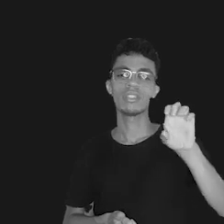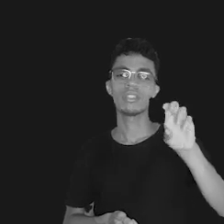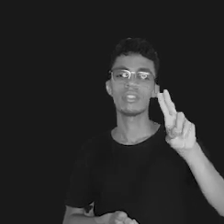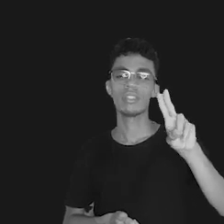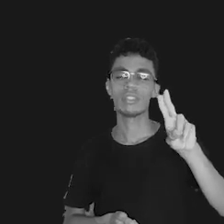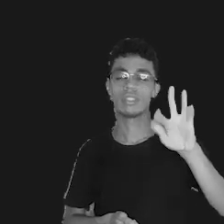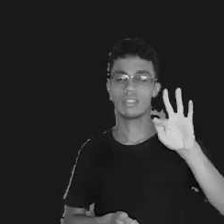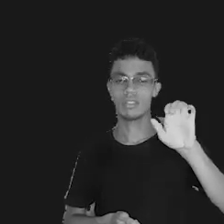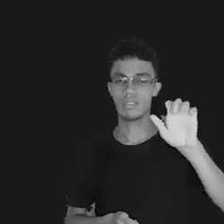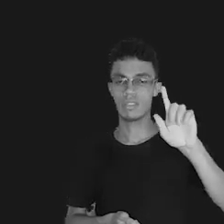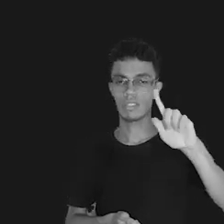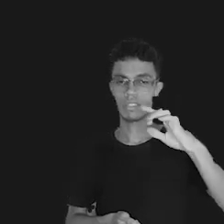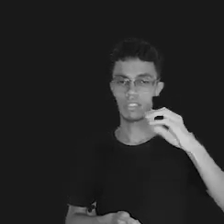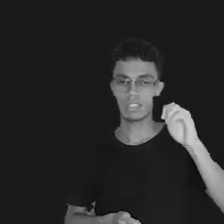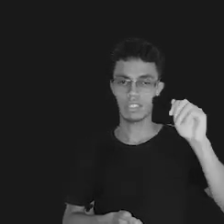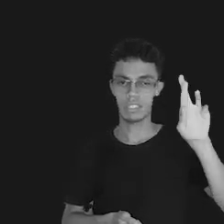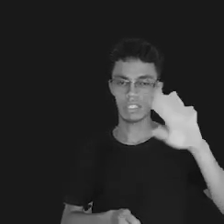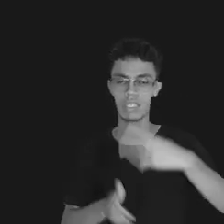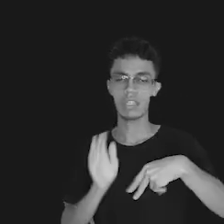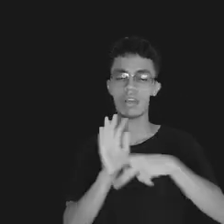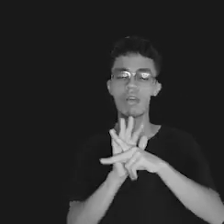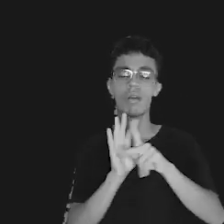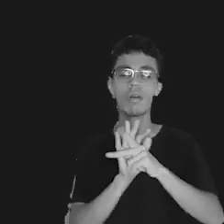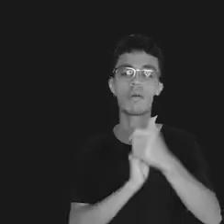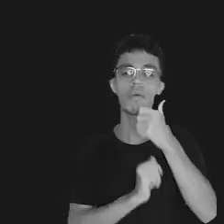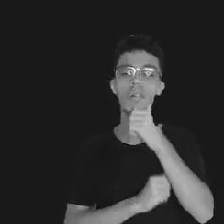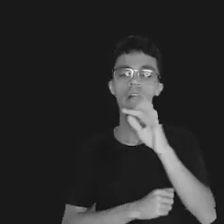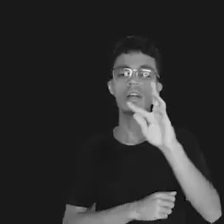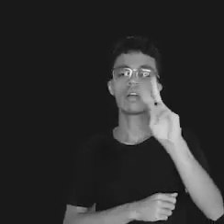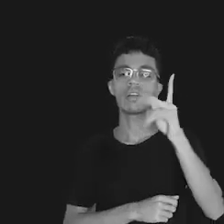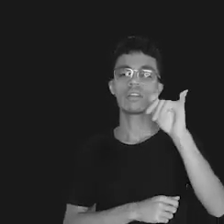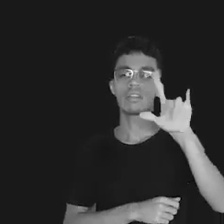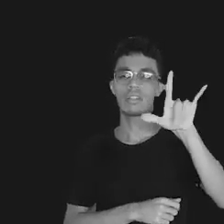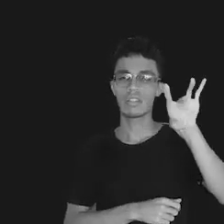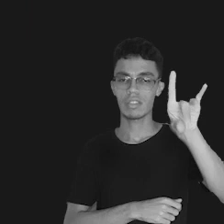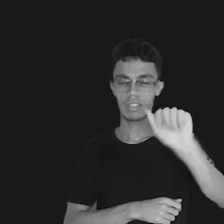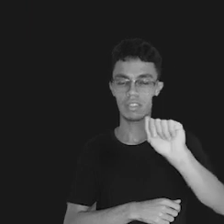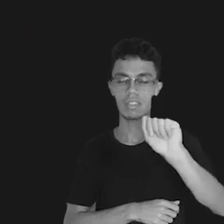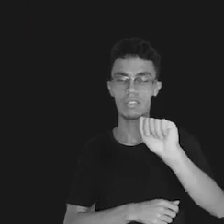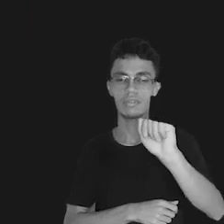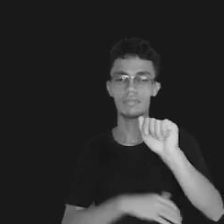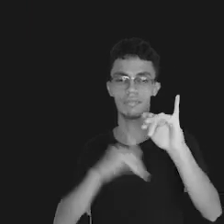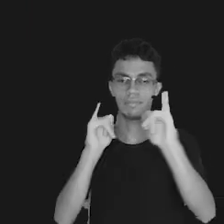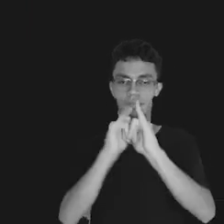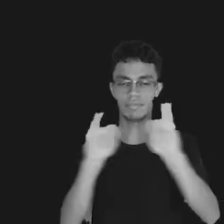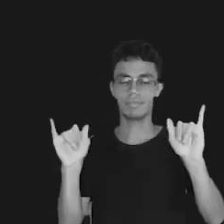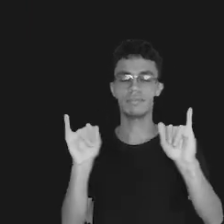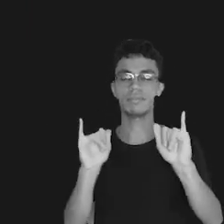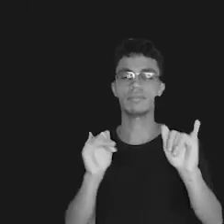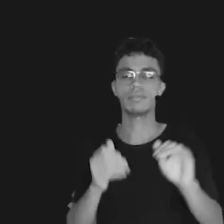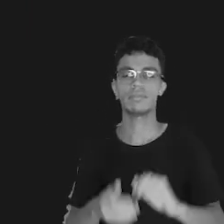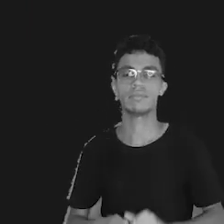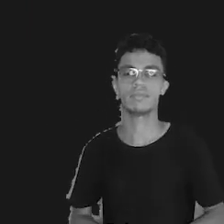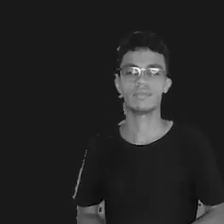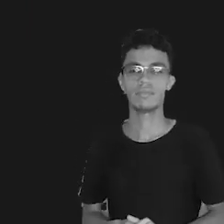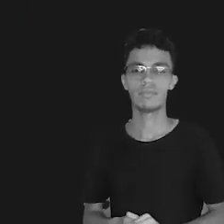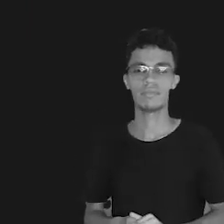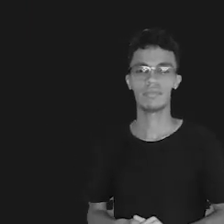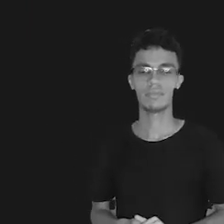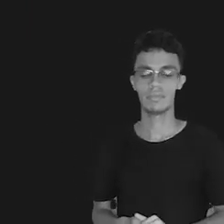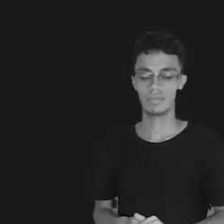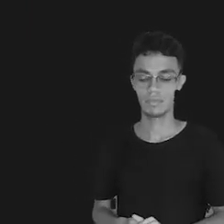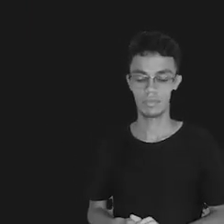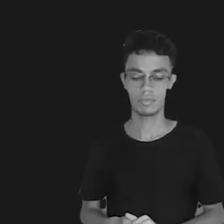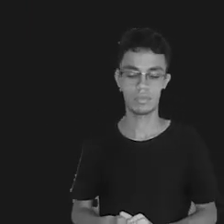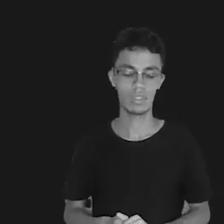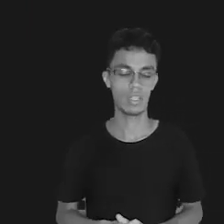própria Hilda Hilst coloca ao explanar sobre a questão do corpo grotesco escatológico, a